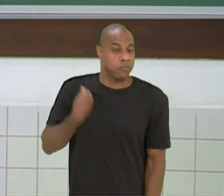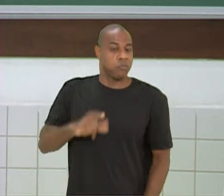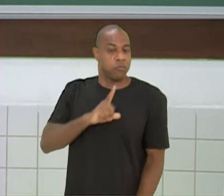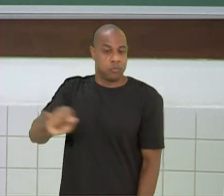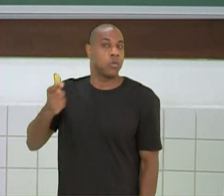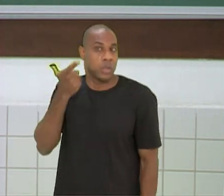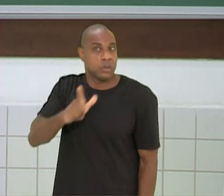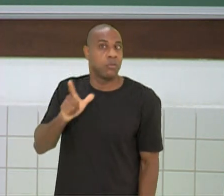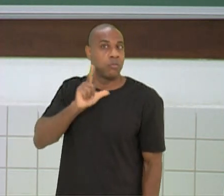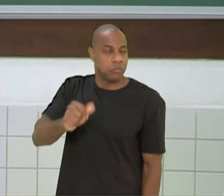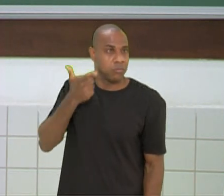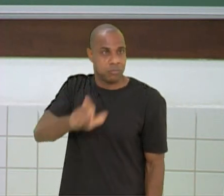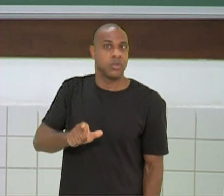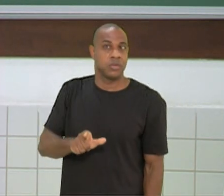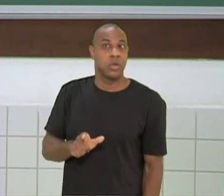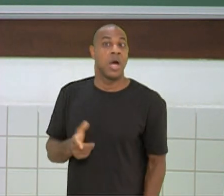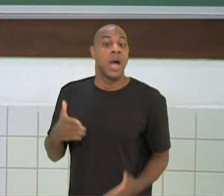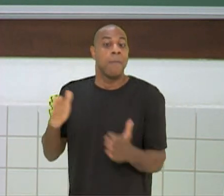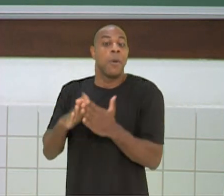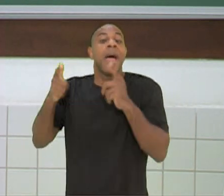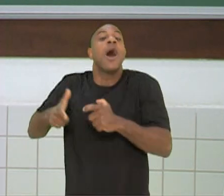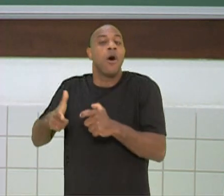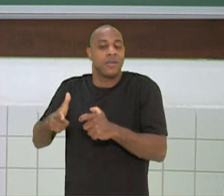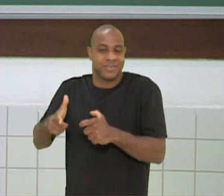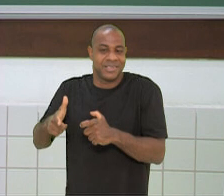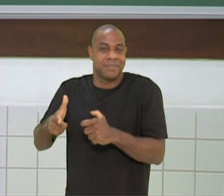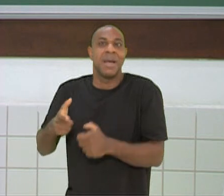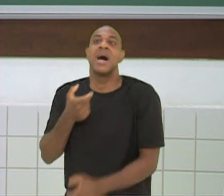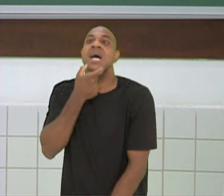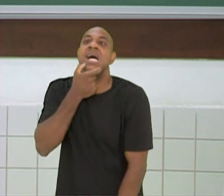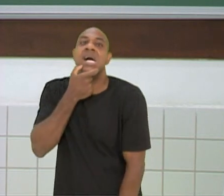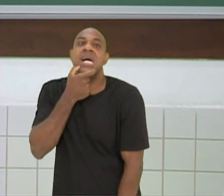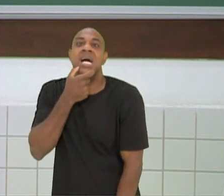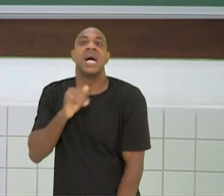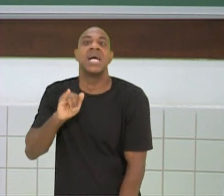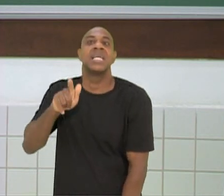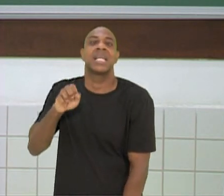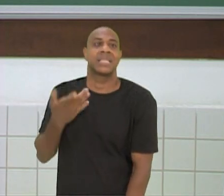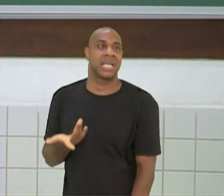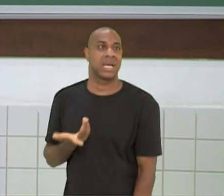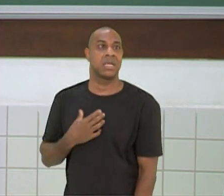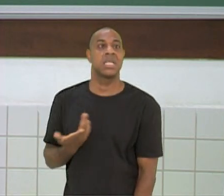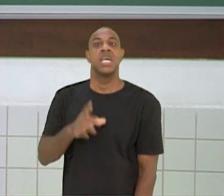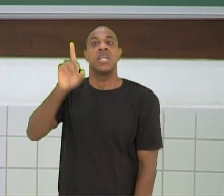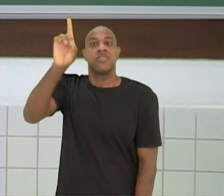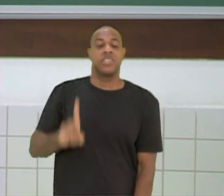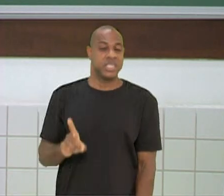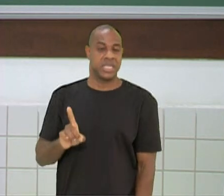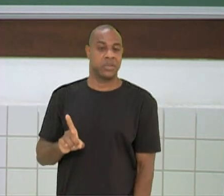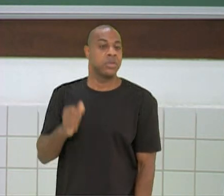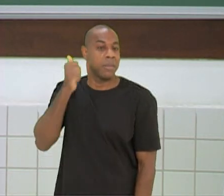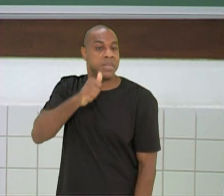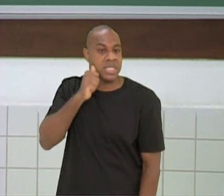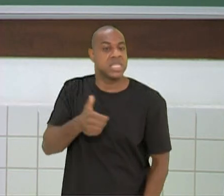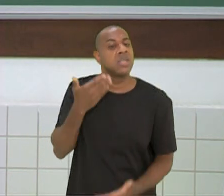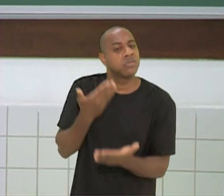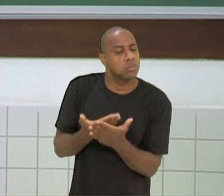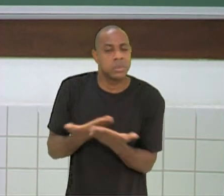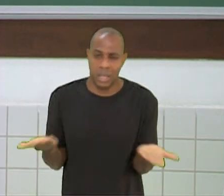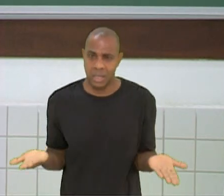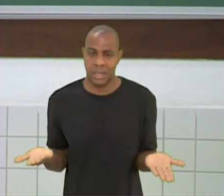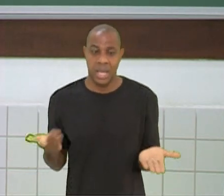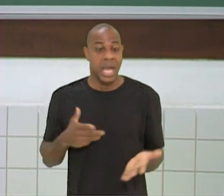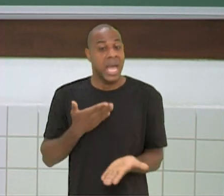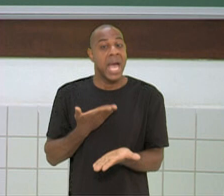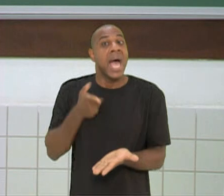a partir daí ela passou a lutar exatamente por isso. O direito das meninas de estudar. Um direito tão básico para você, para a nossa